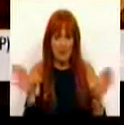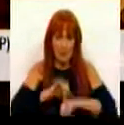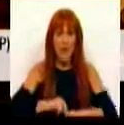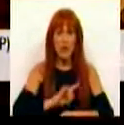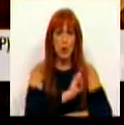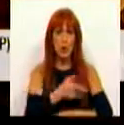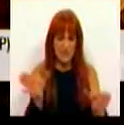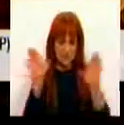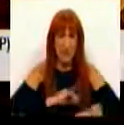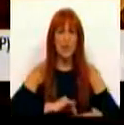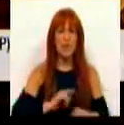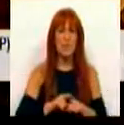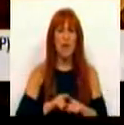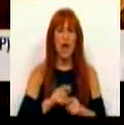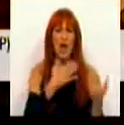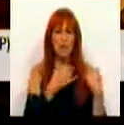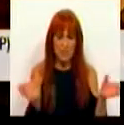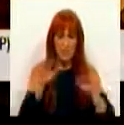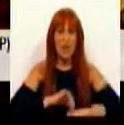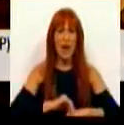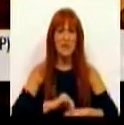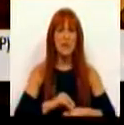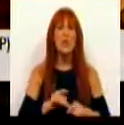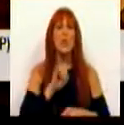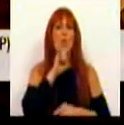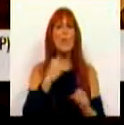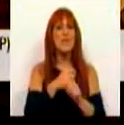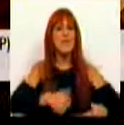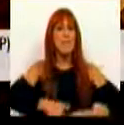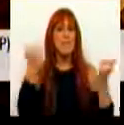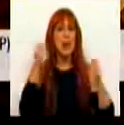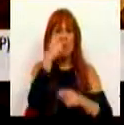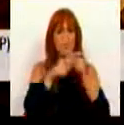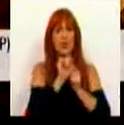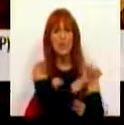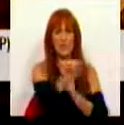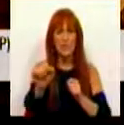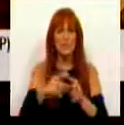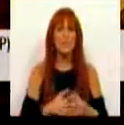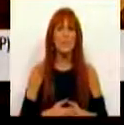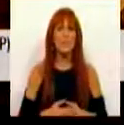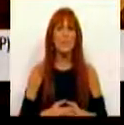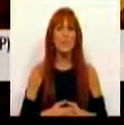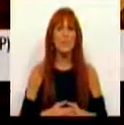mais competências, mais responsabilidades para poder servir melhor as populações.